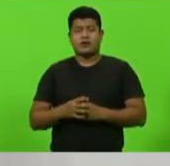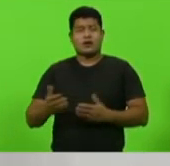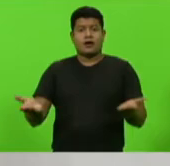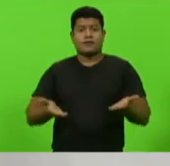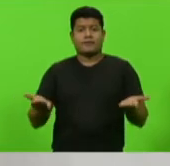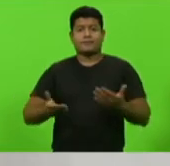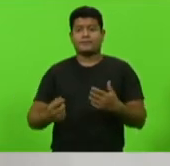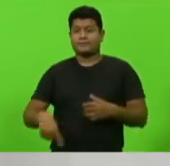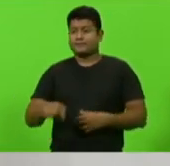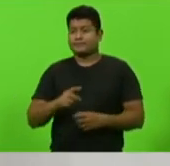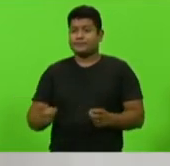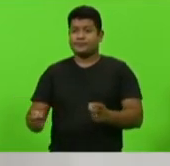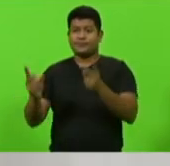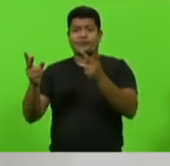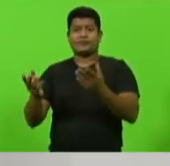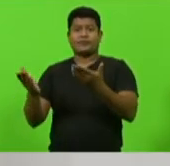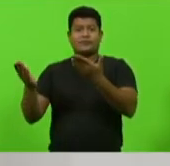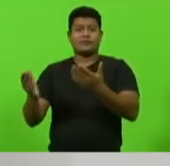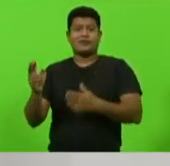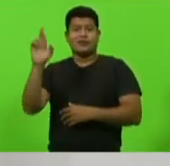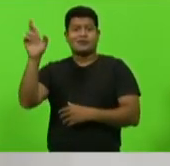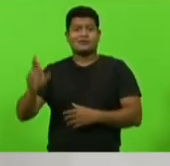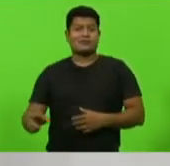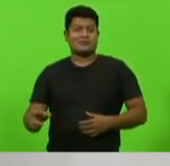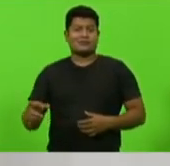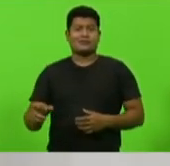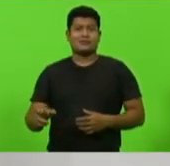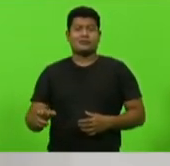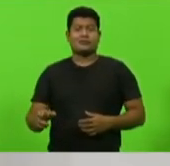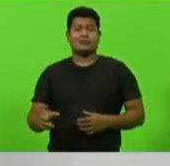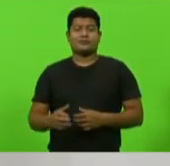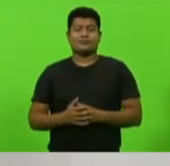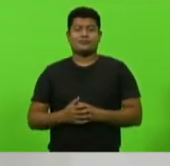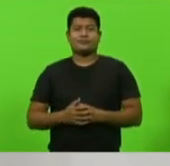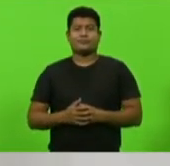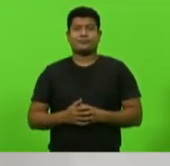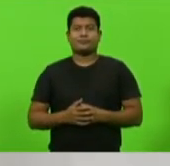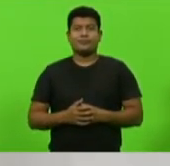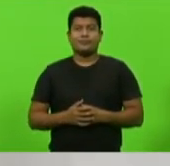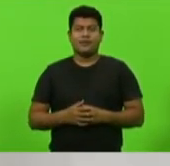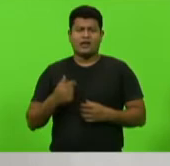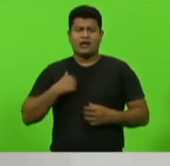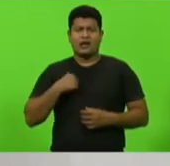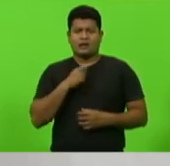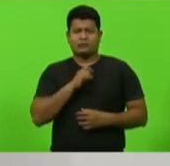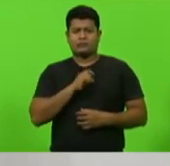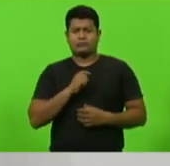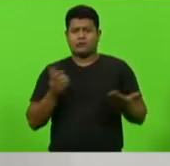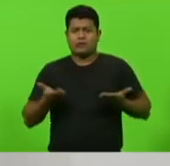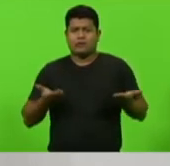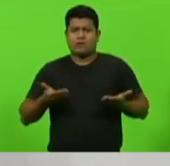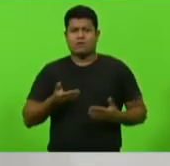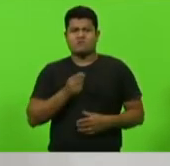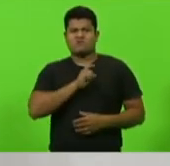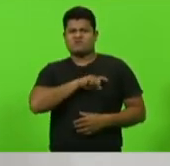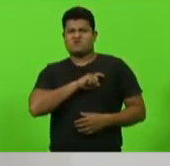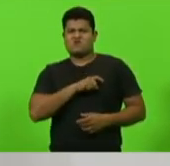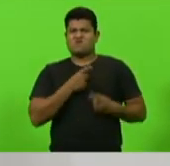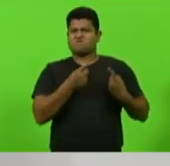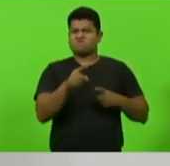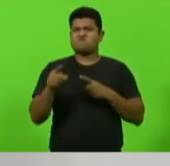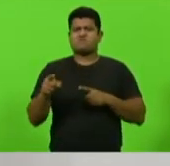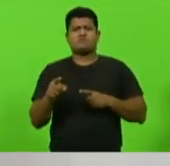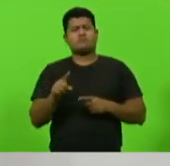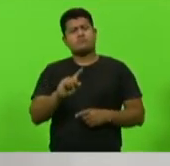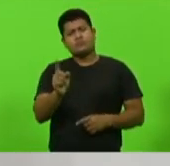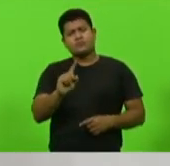Rússia. Quer dizer, eu não quero tecer nenhuma maldade no meu comentário, mas por que eu falo isso? Porque essa